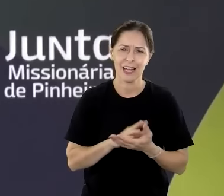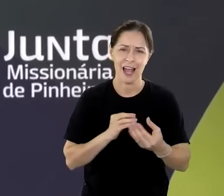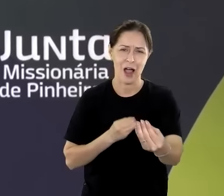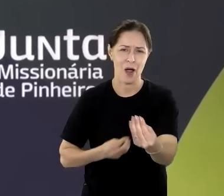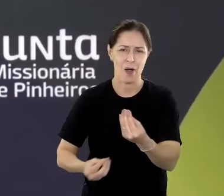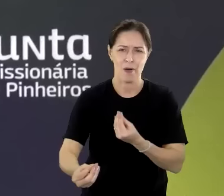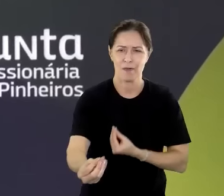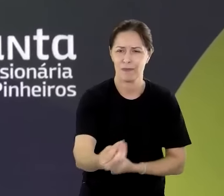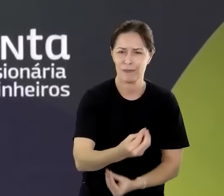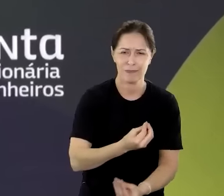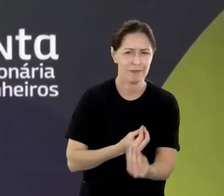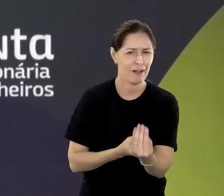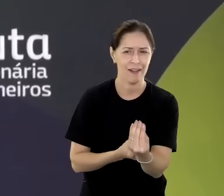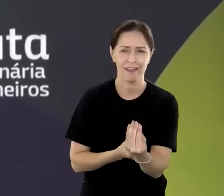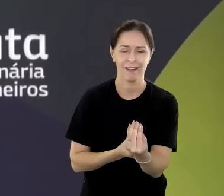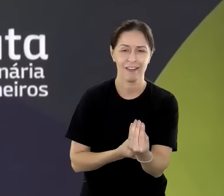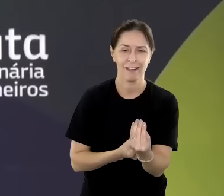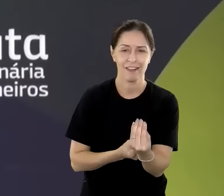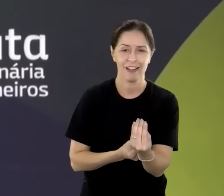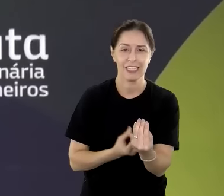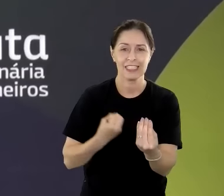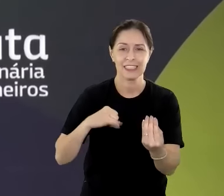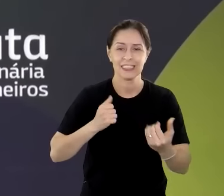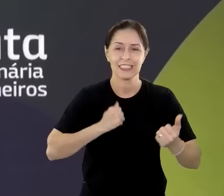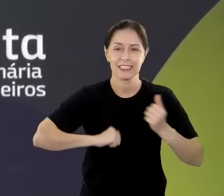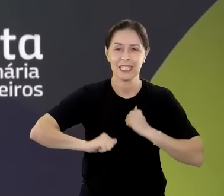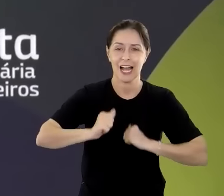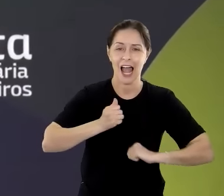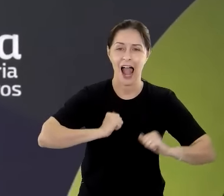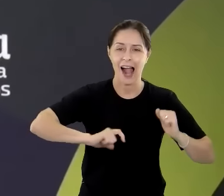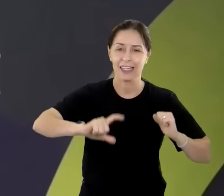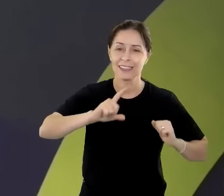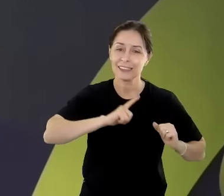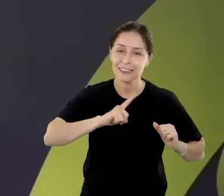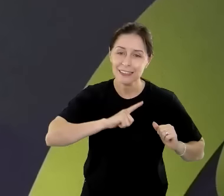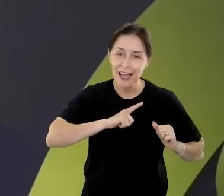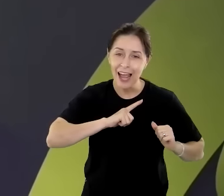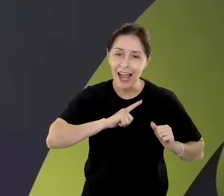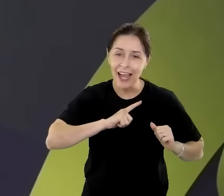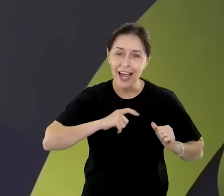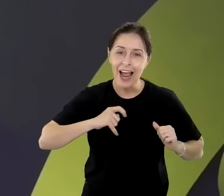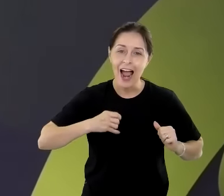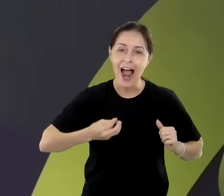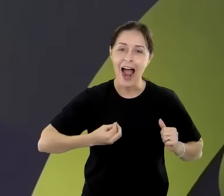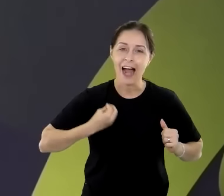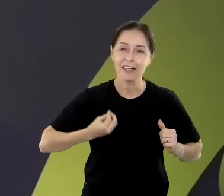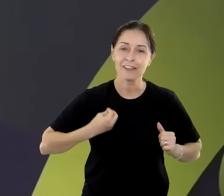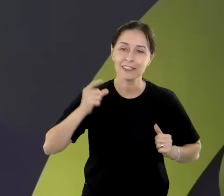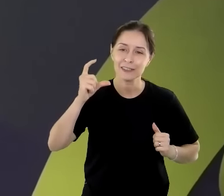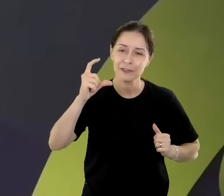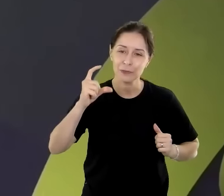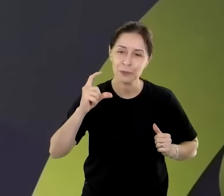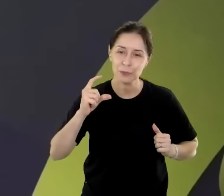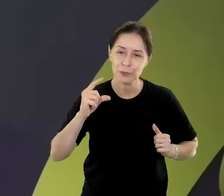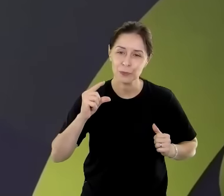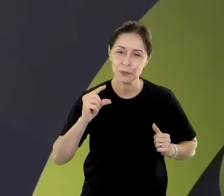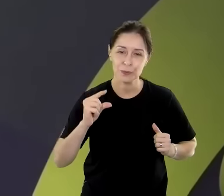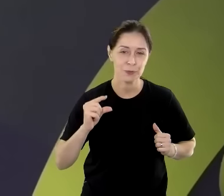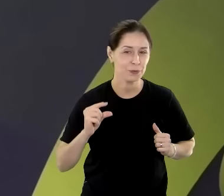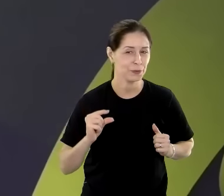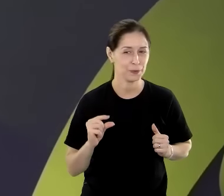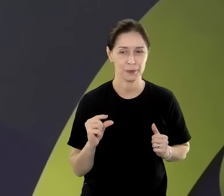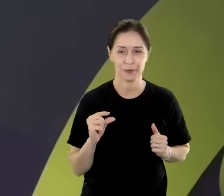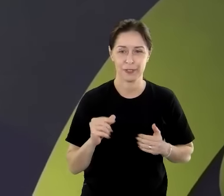A ansiedade não é considerada pelos especialistas como uma doença, mas ela é causadora de muitas